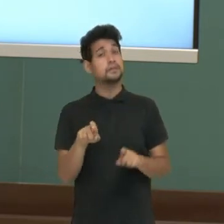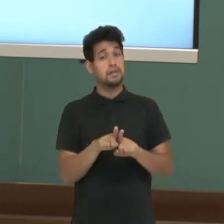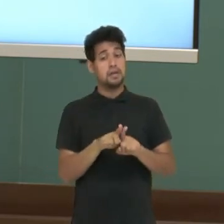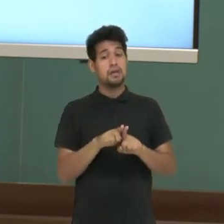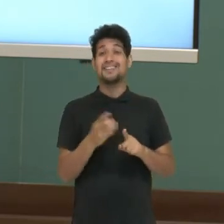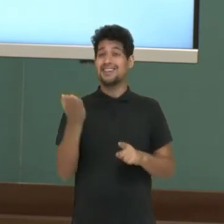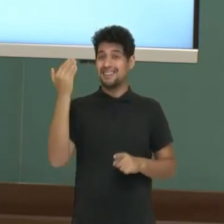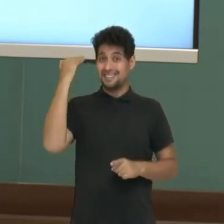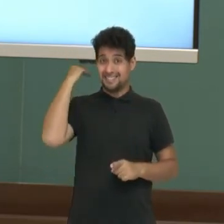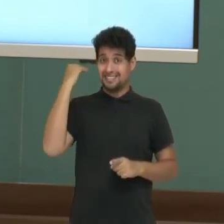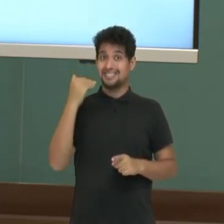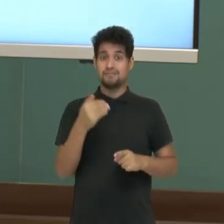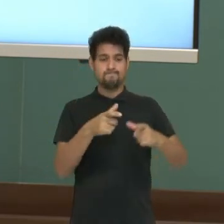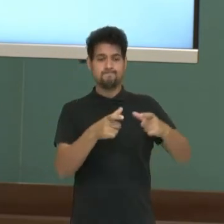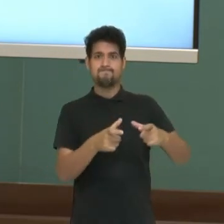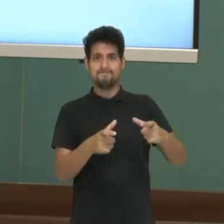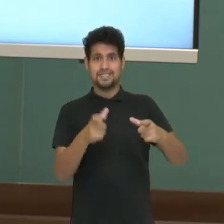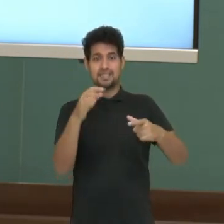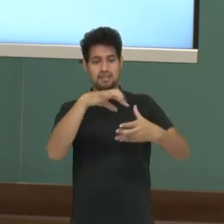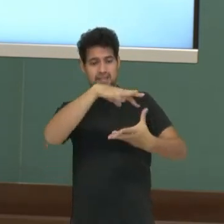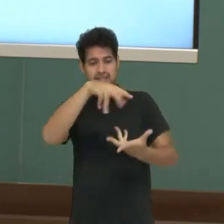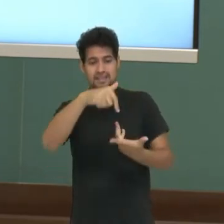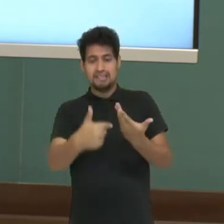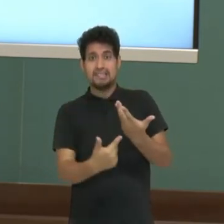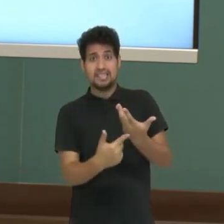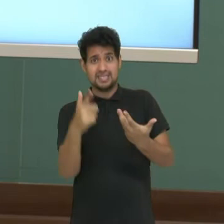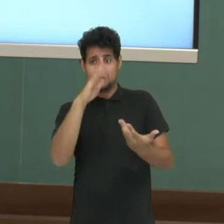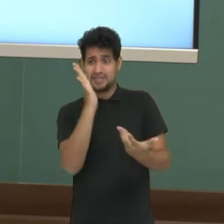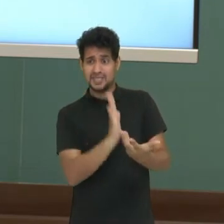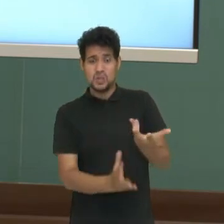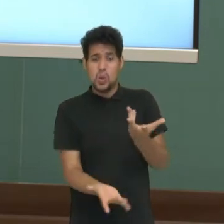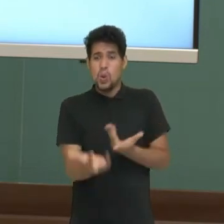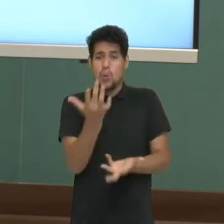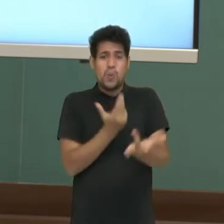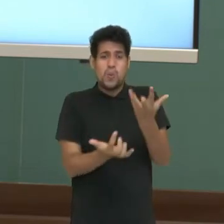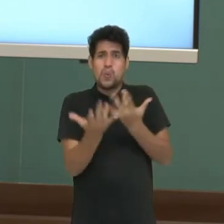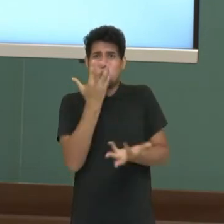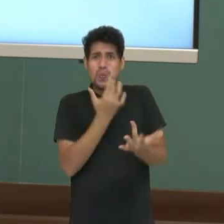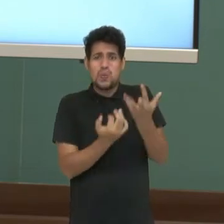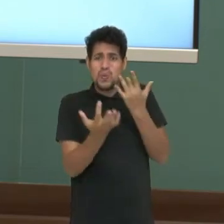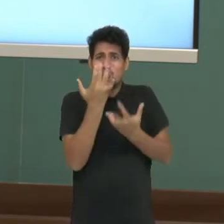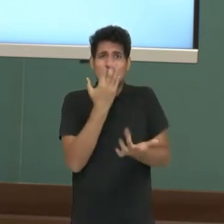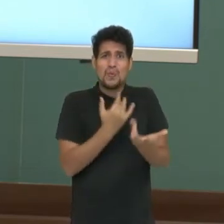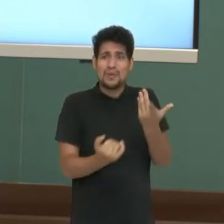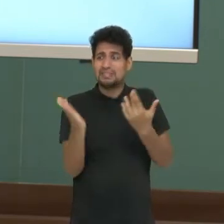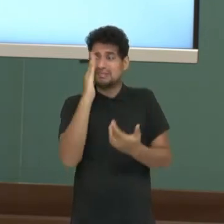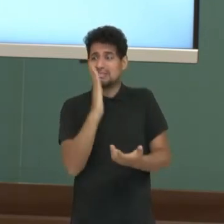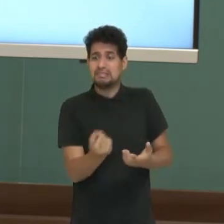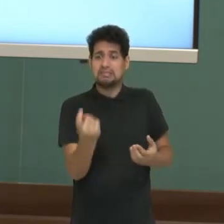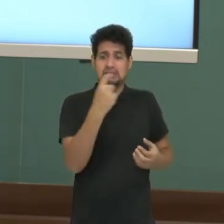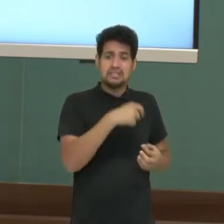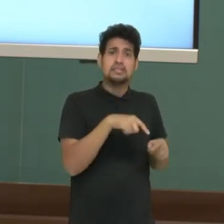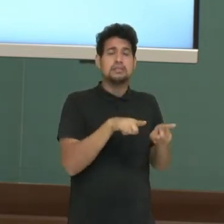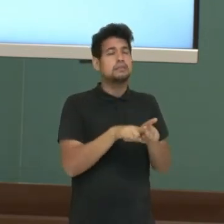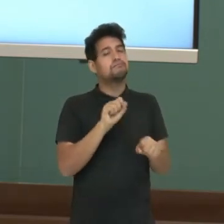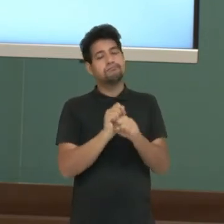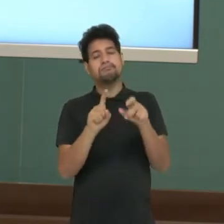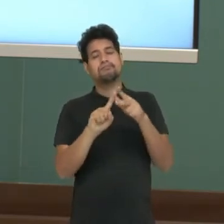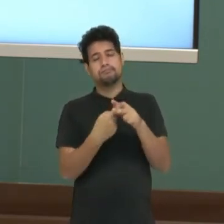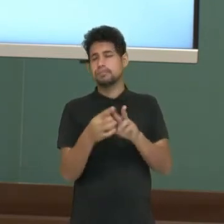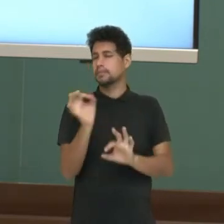pegou fogo, teve um acidente, e ela foi substituída por uma moderna, uma bem mais adequada para as condições